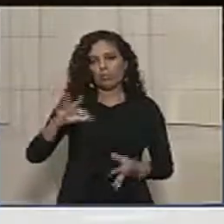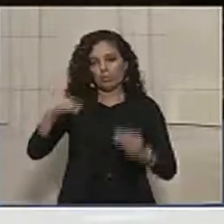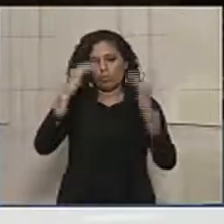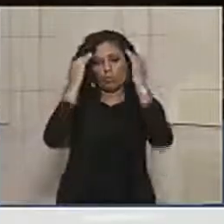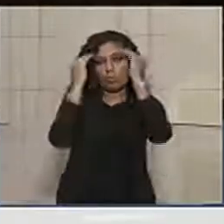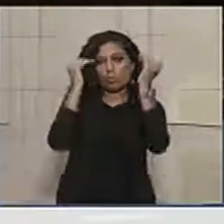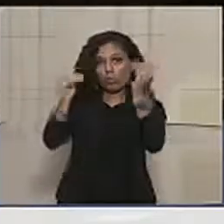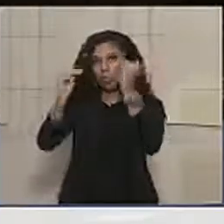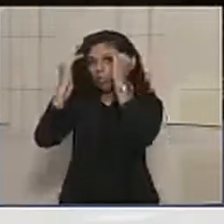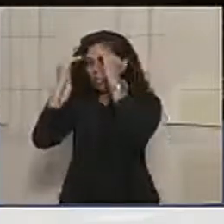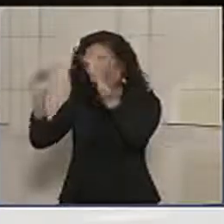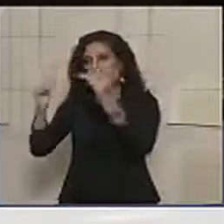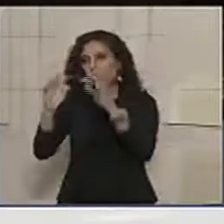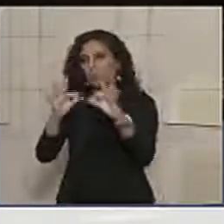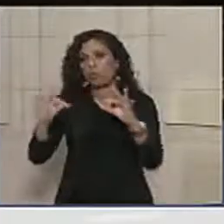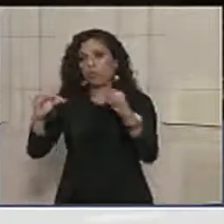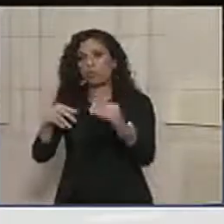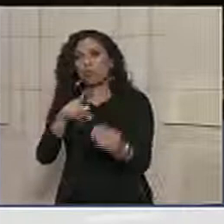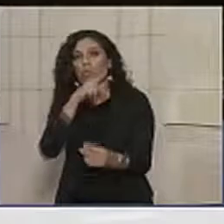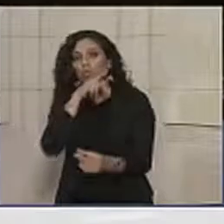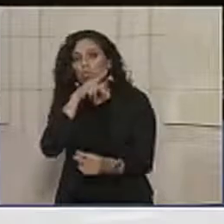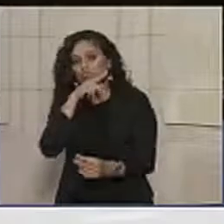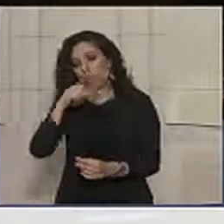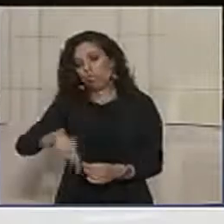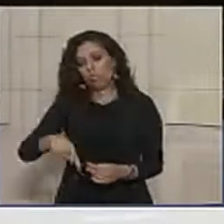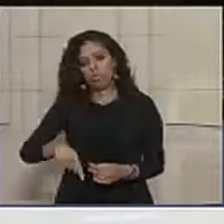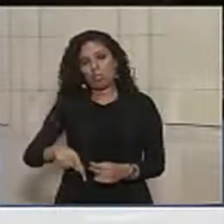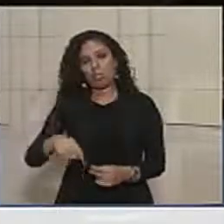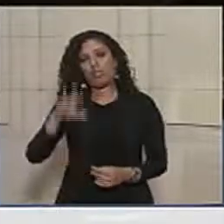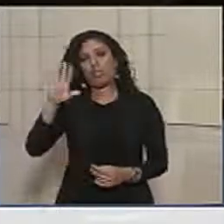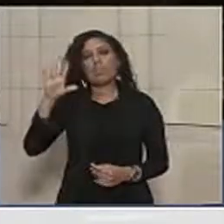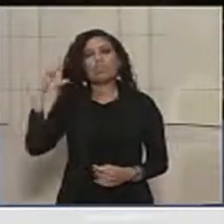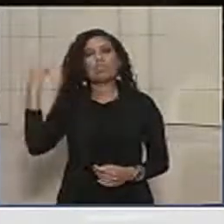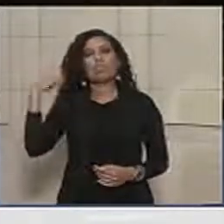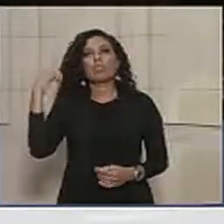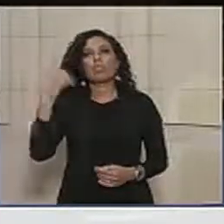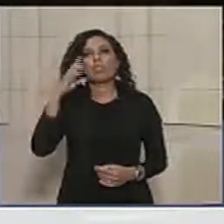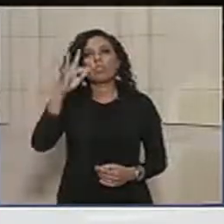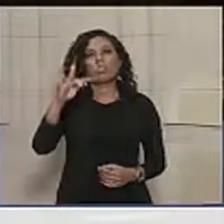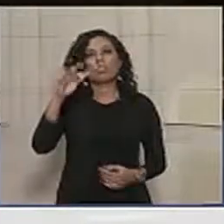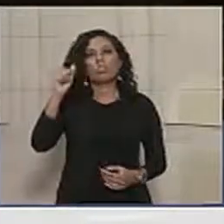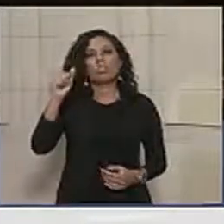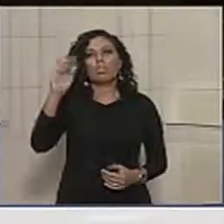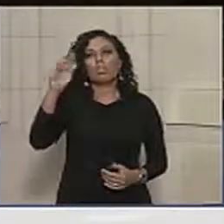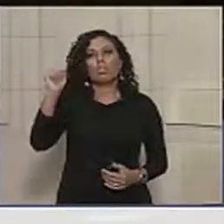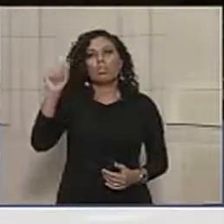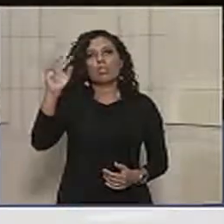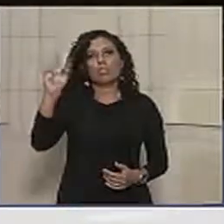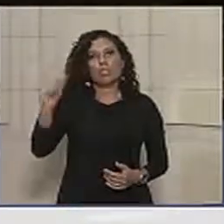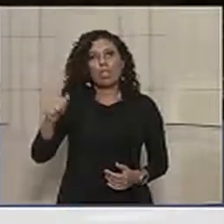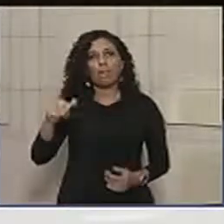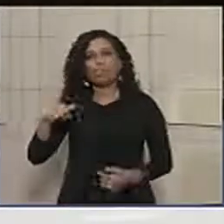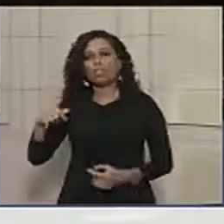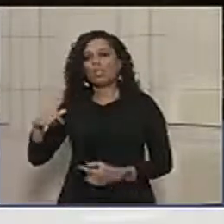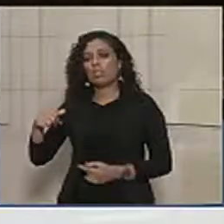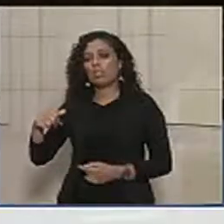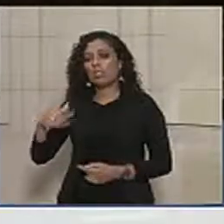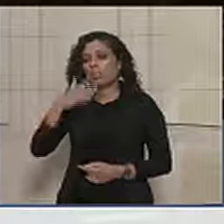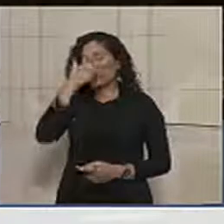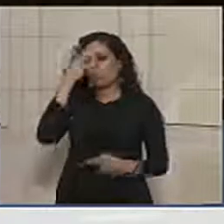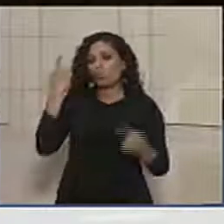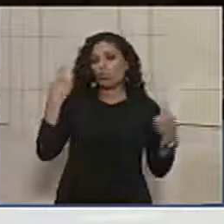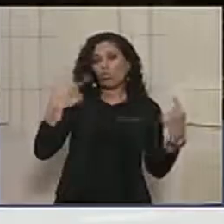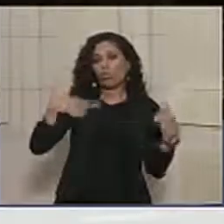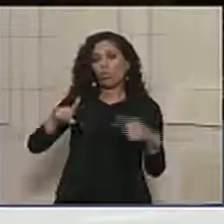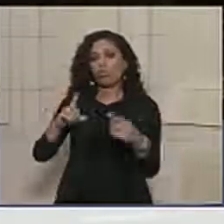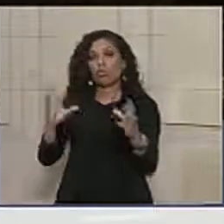respeito aos meus colegas de diversos partidos, a Tabata também recebeu ataques de setores da esquerda, de